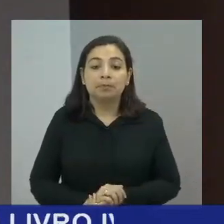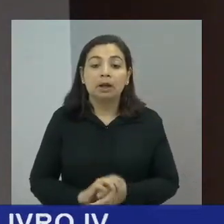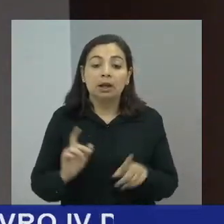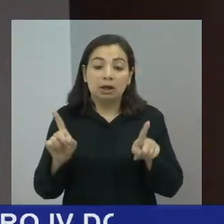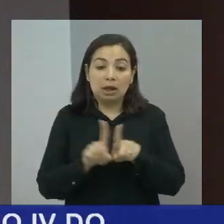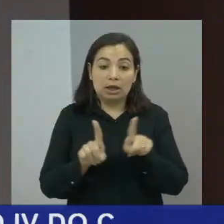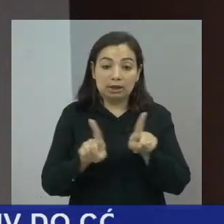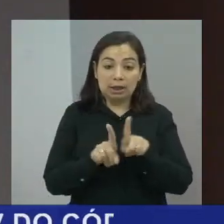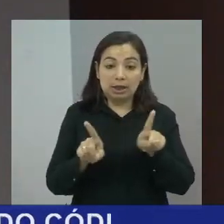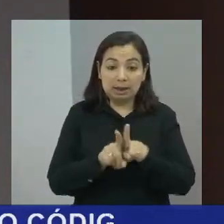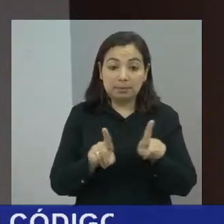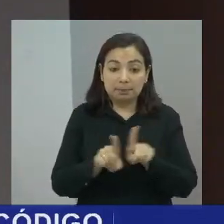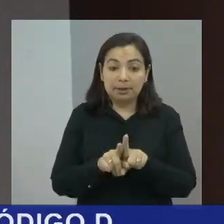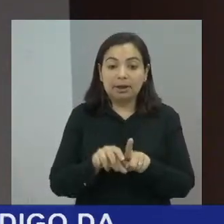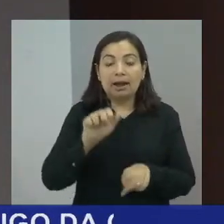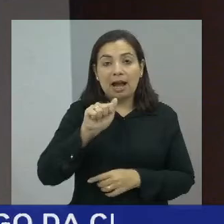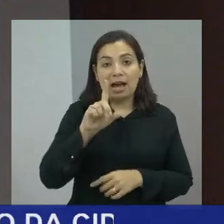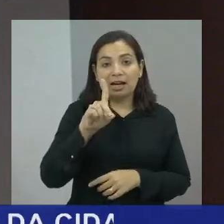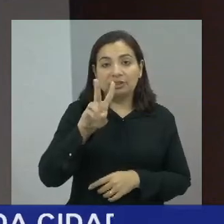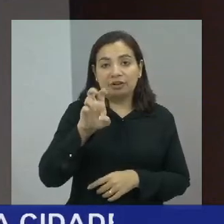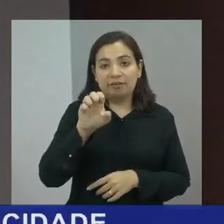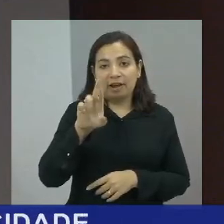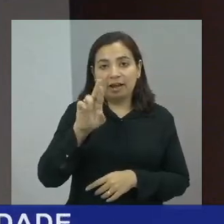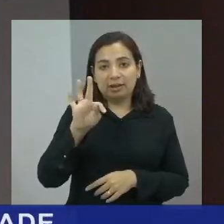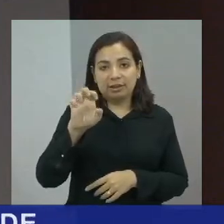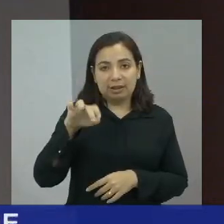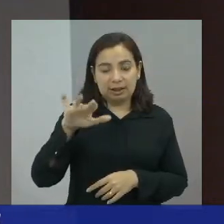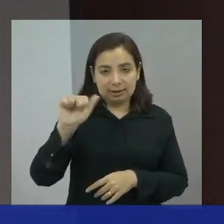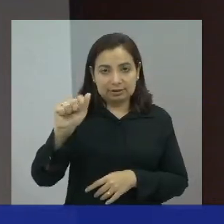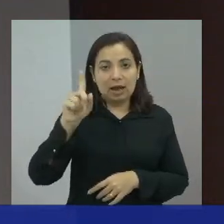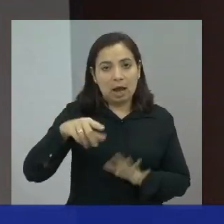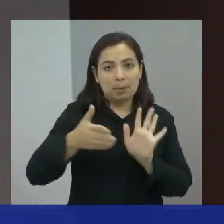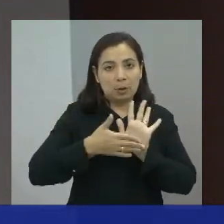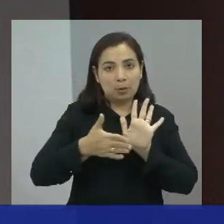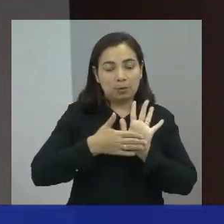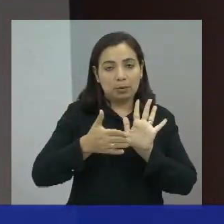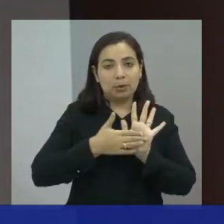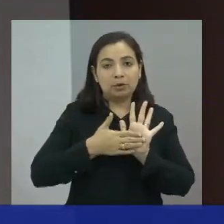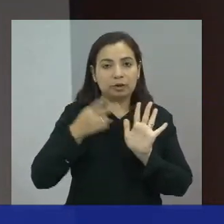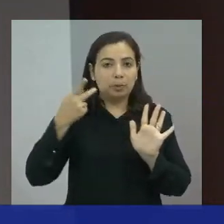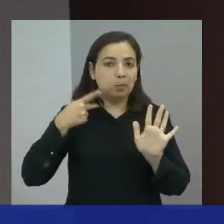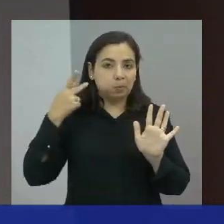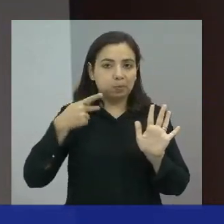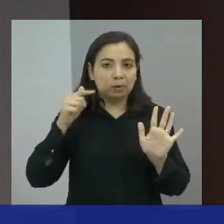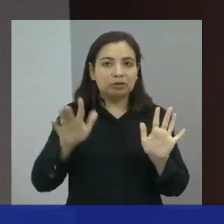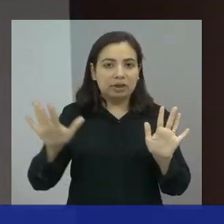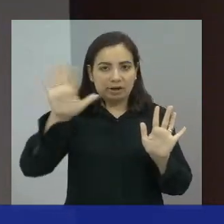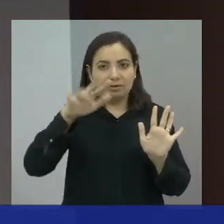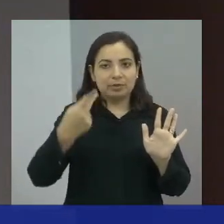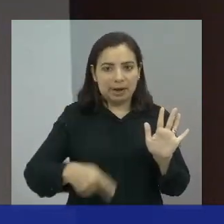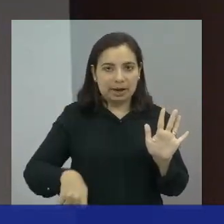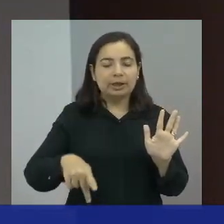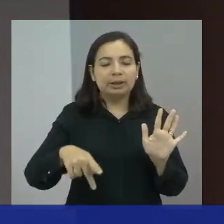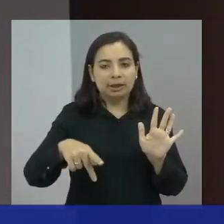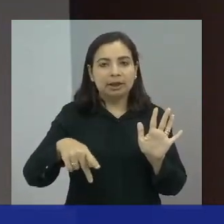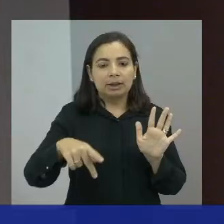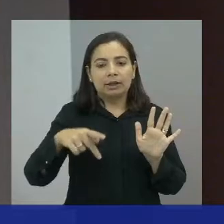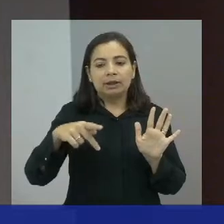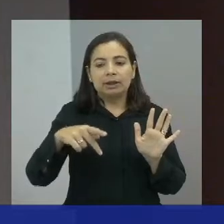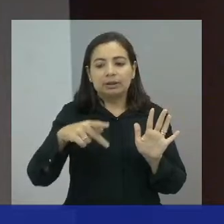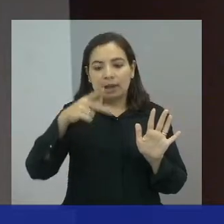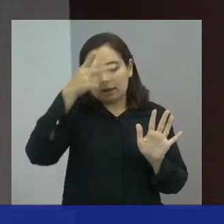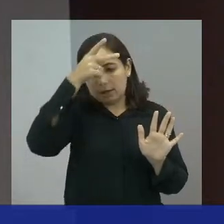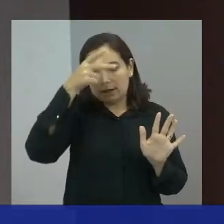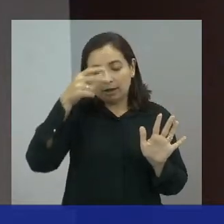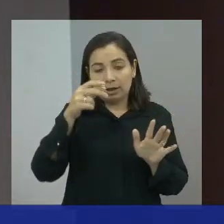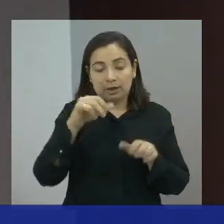foi uma solução proposta pela Procuradoria-Geral do município, na época que nós estávamos redigindo